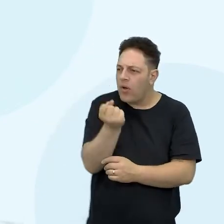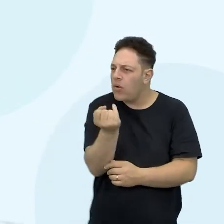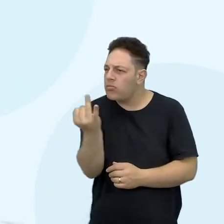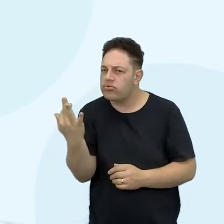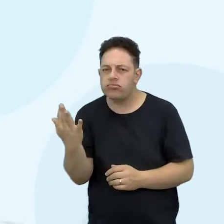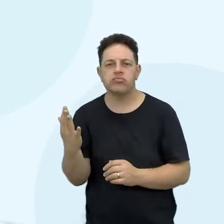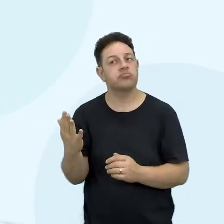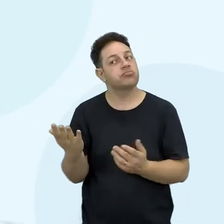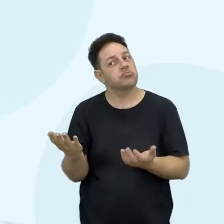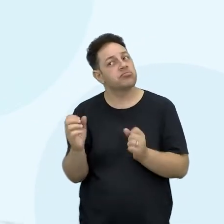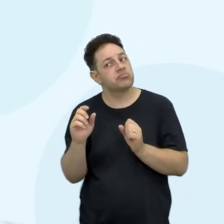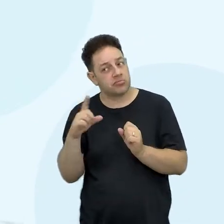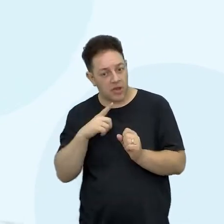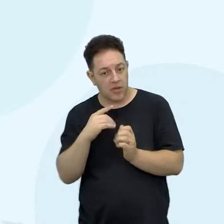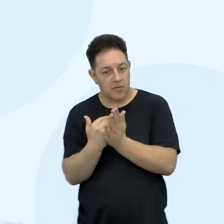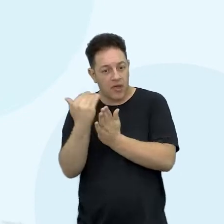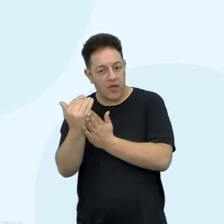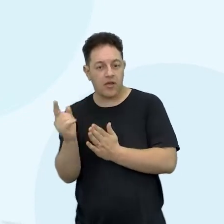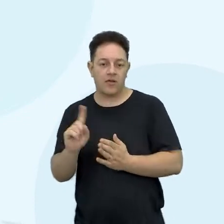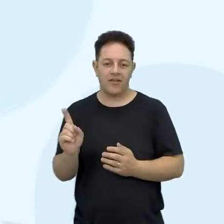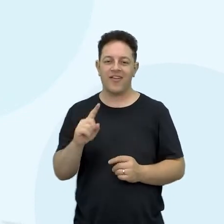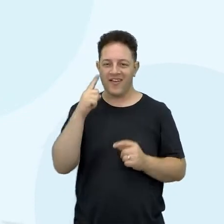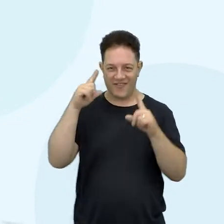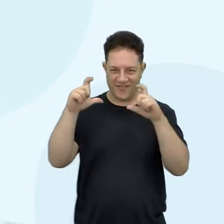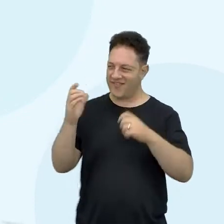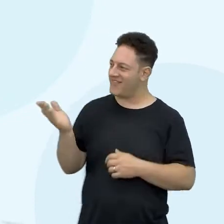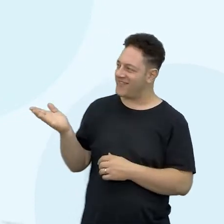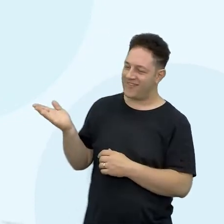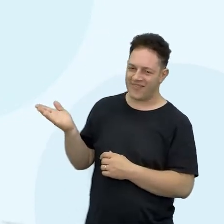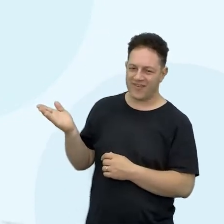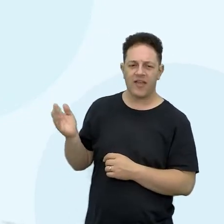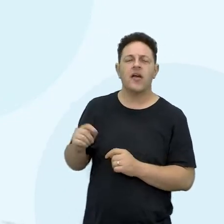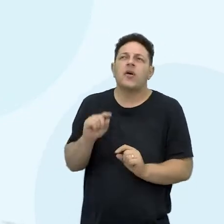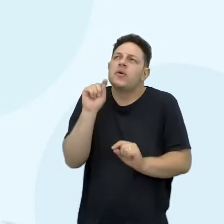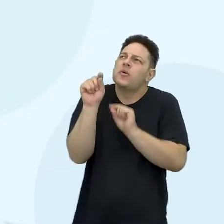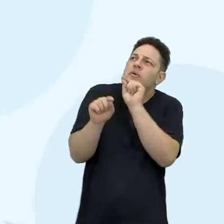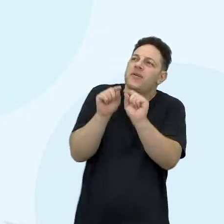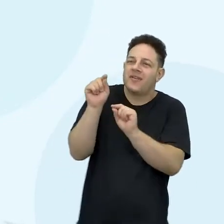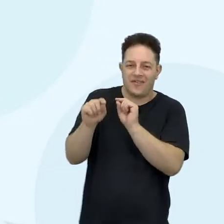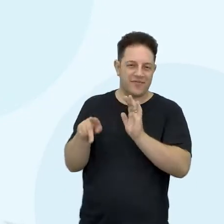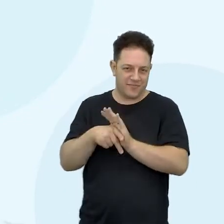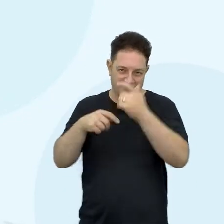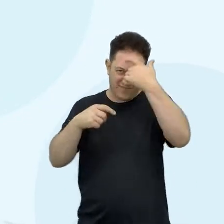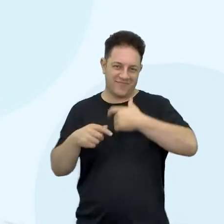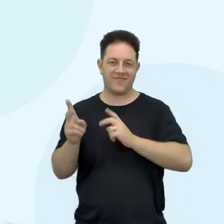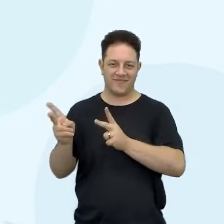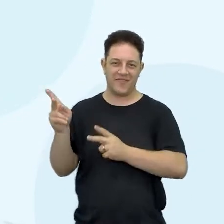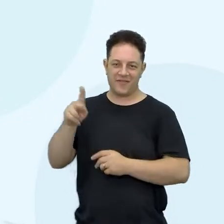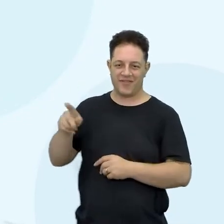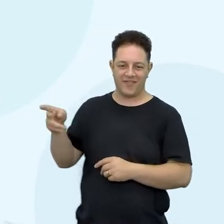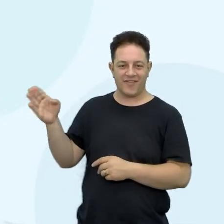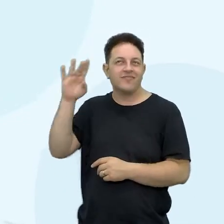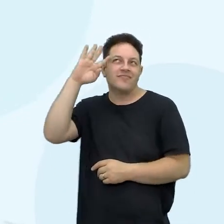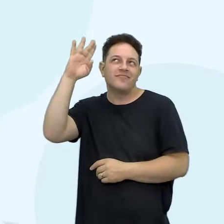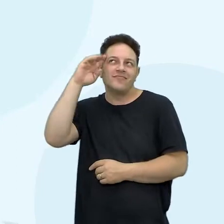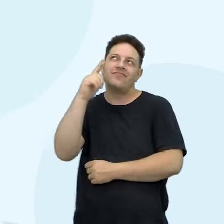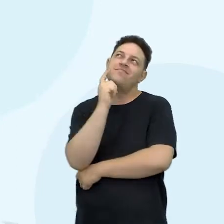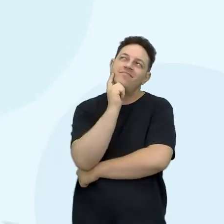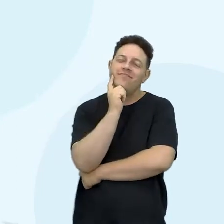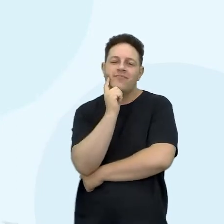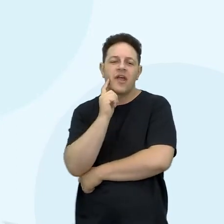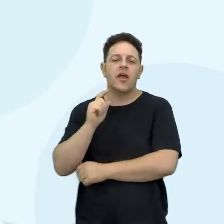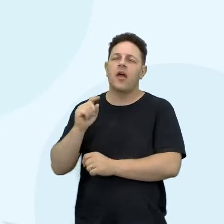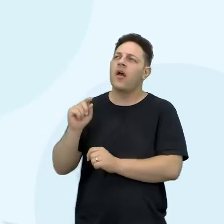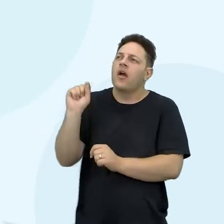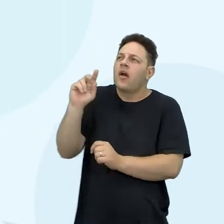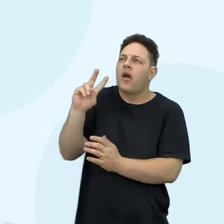residentes. Também a gente viu que, coloquei até essa fotinho aí, né? O que será que aconteceu? Uma foto minha mesmo, né? Pensativa. O que será